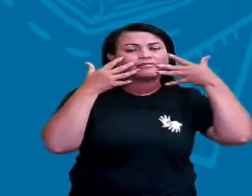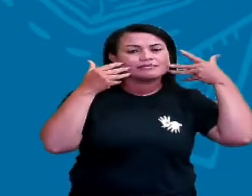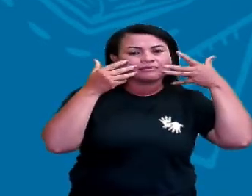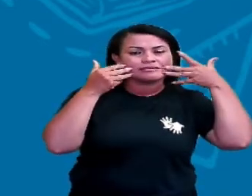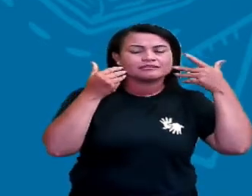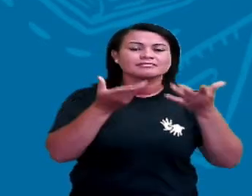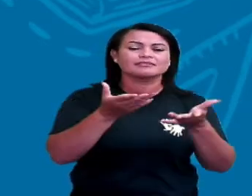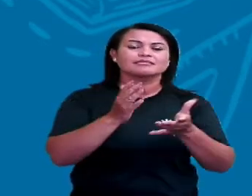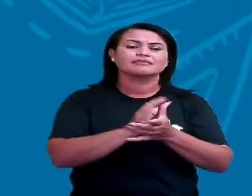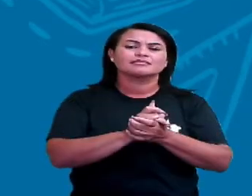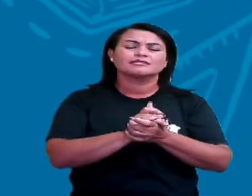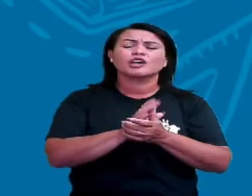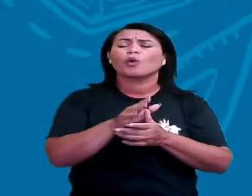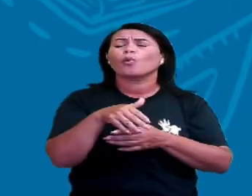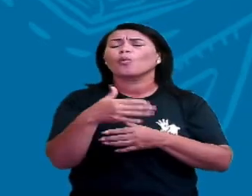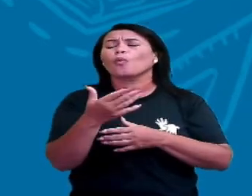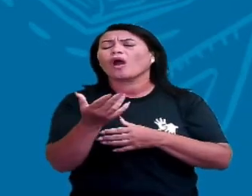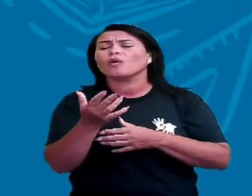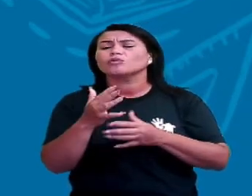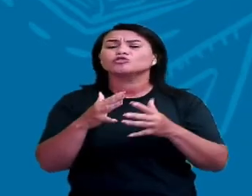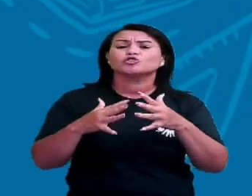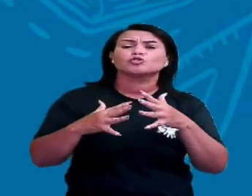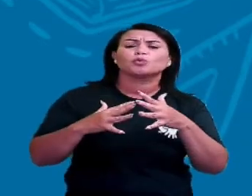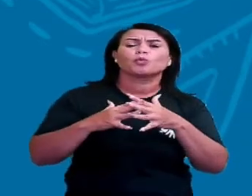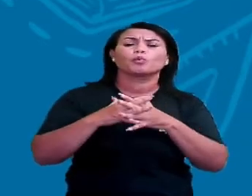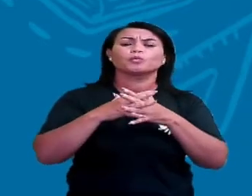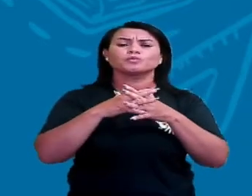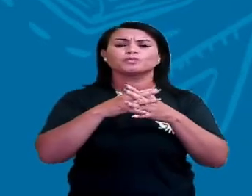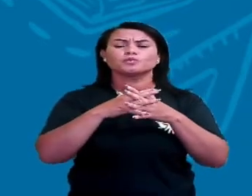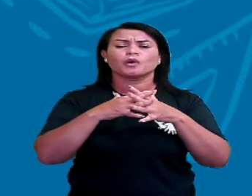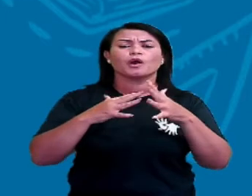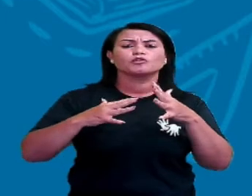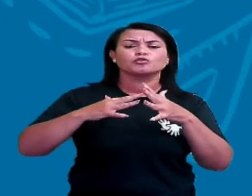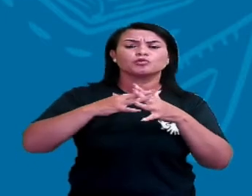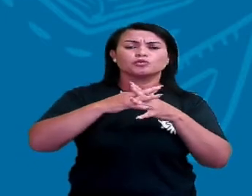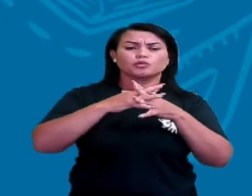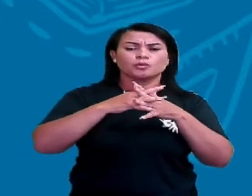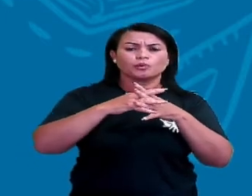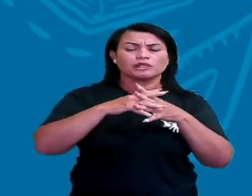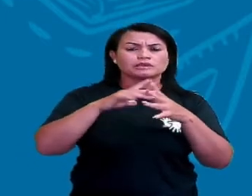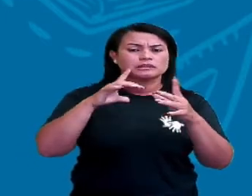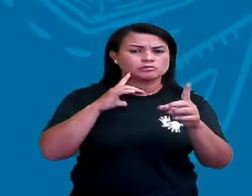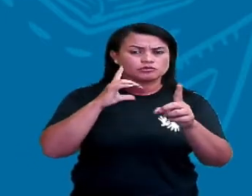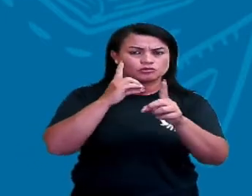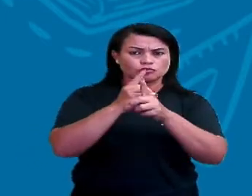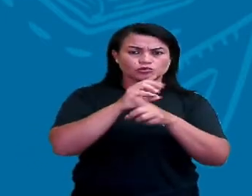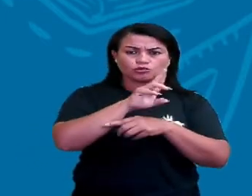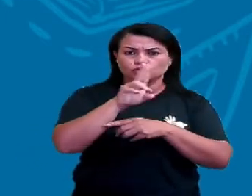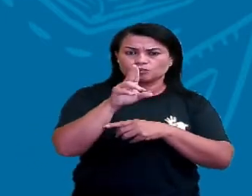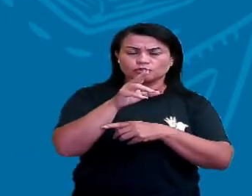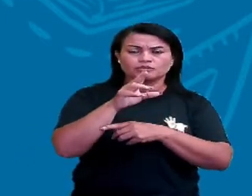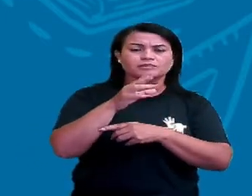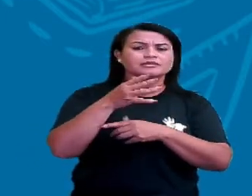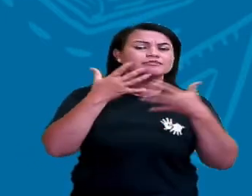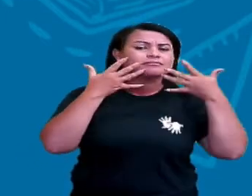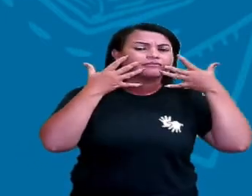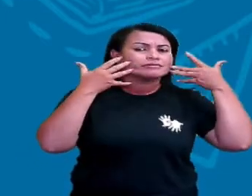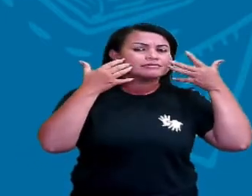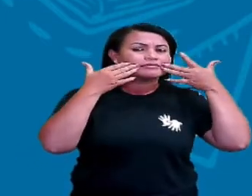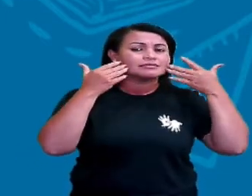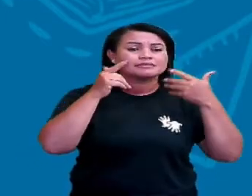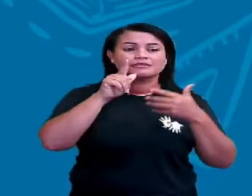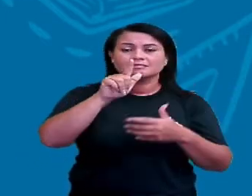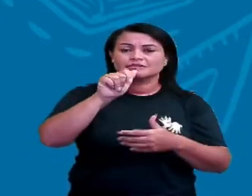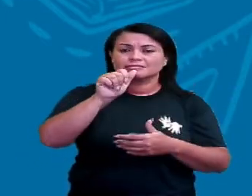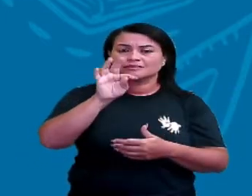gato. Quais são as consoantes que eu encontro no nome gato? Pensem aí em